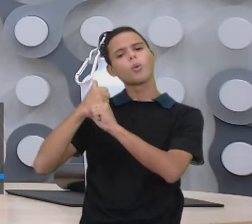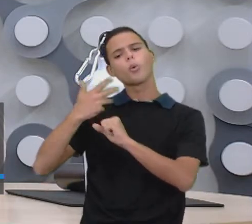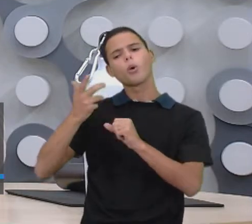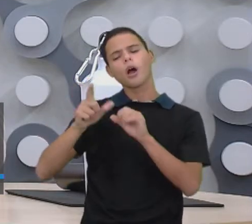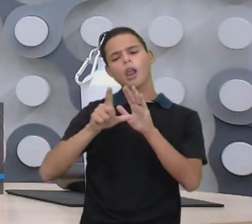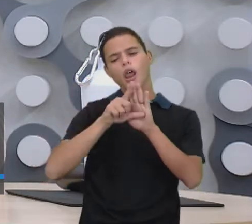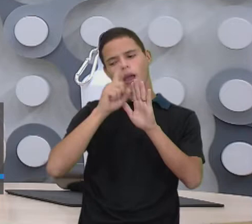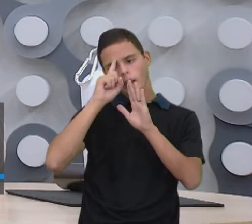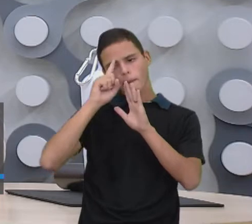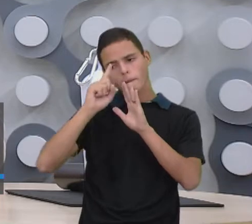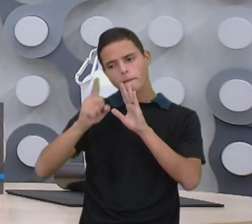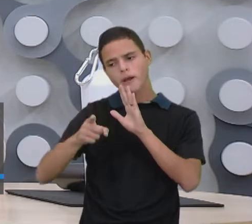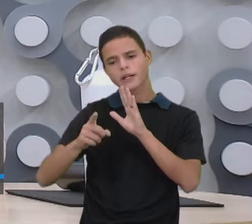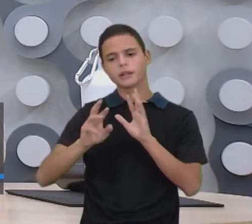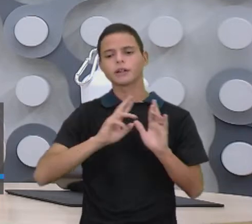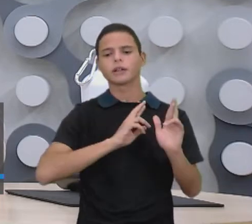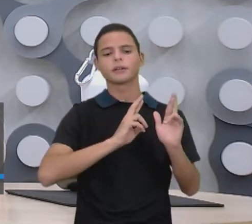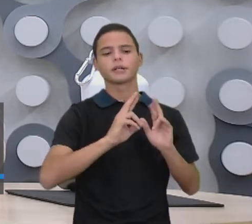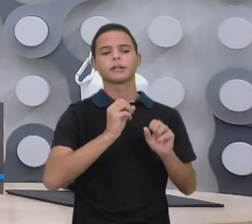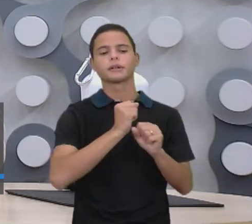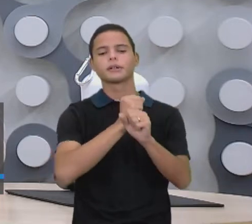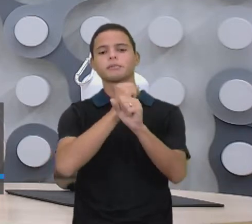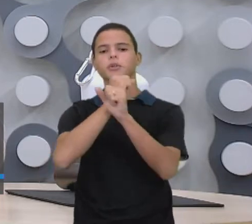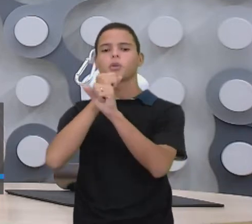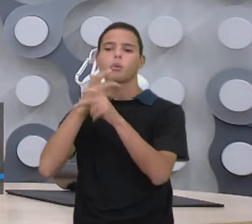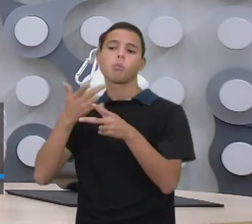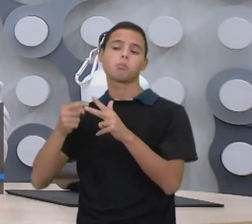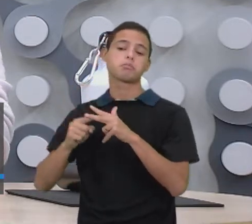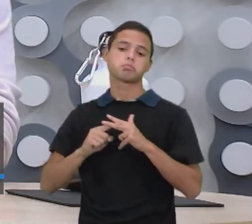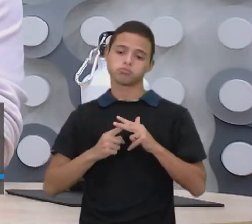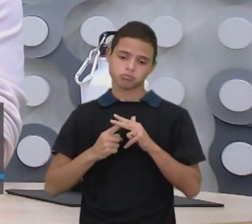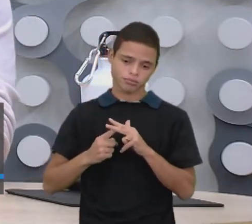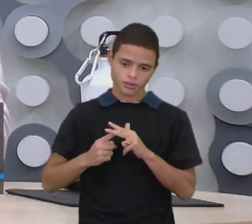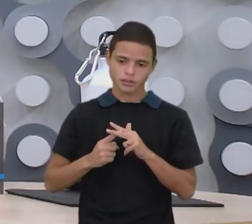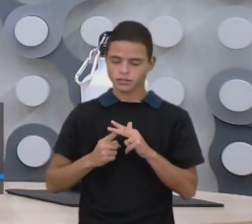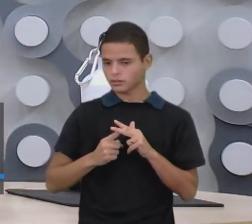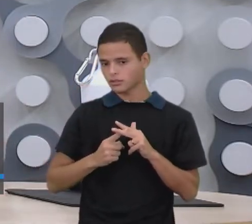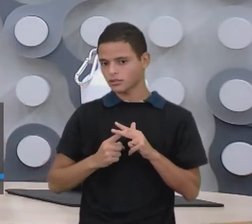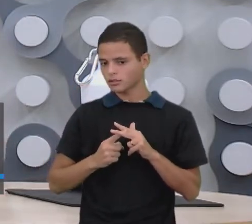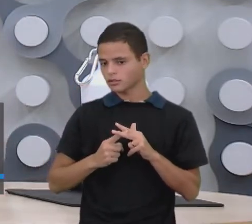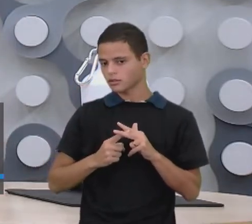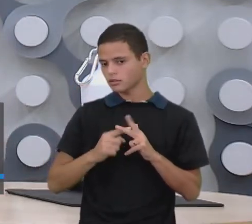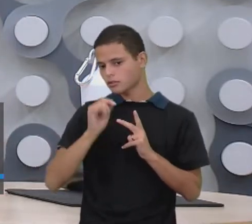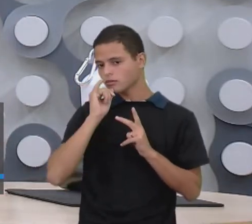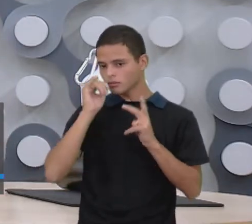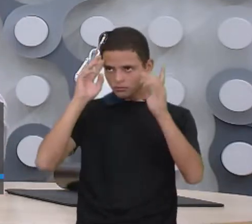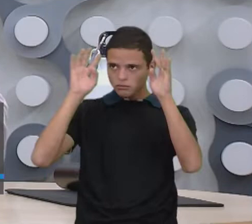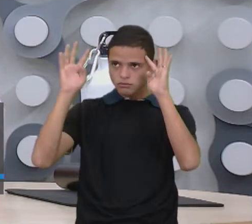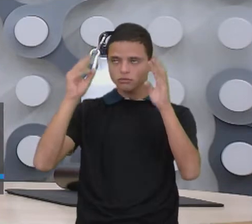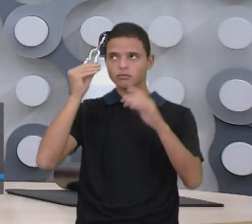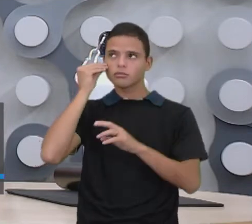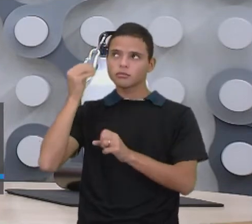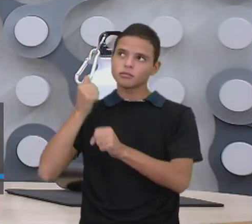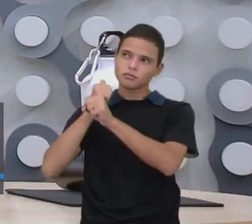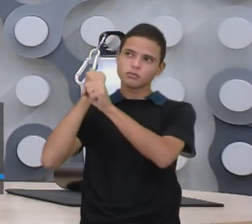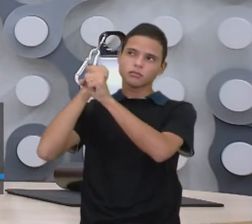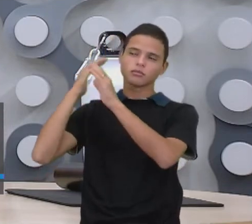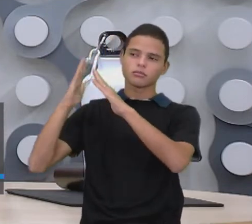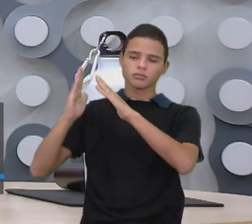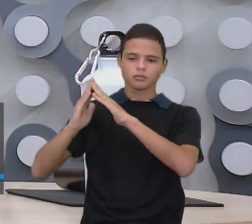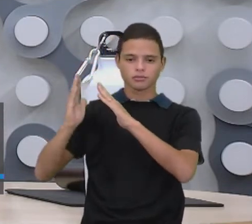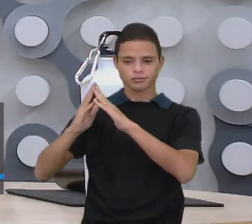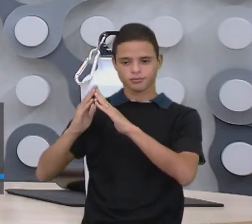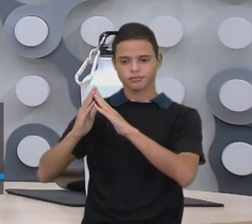lei refere-se às construções ou reformas, né? Então, eu estou imaginando em construir uma casa, um